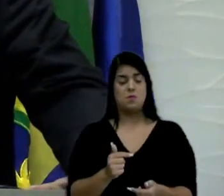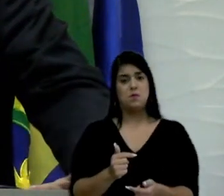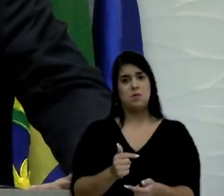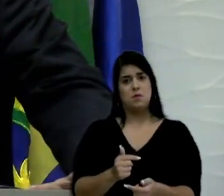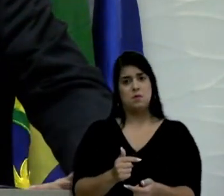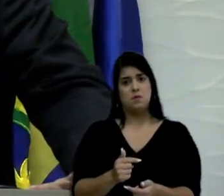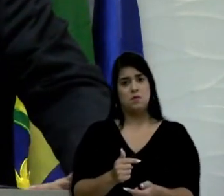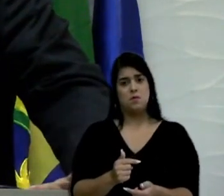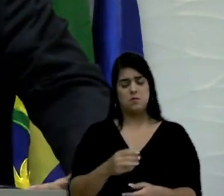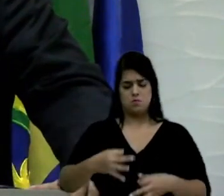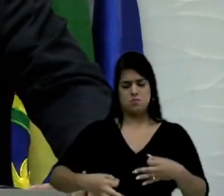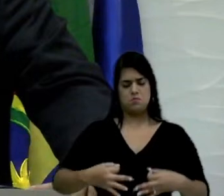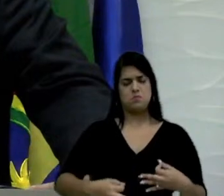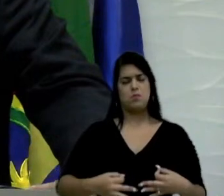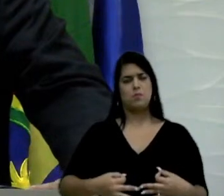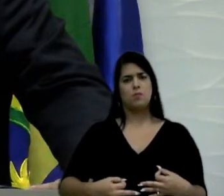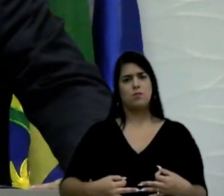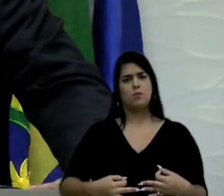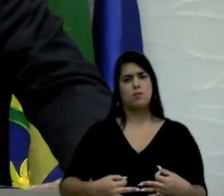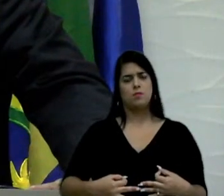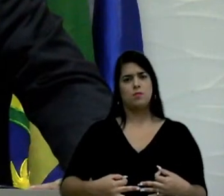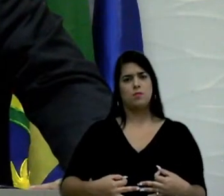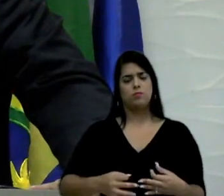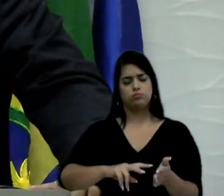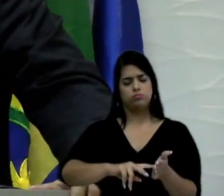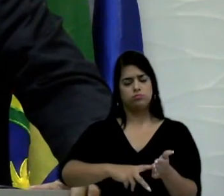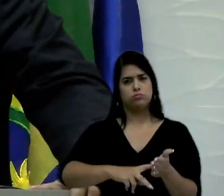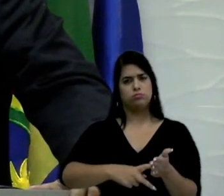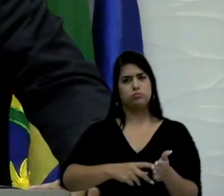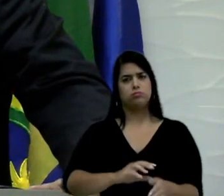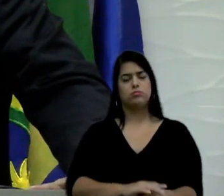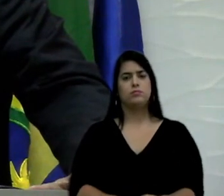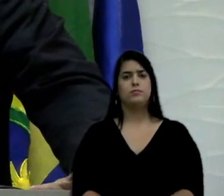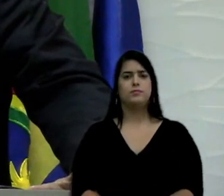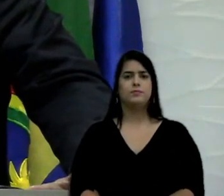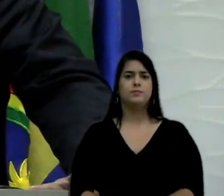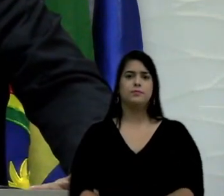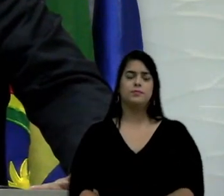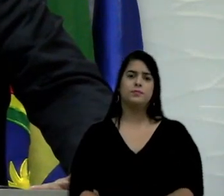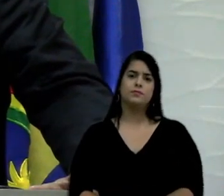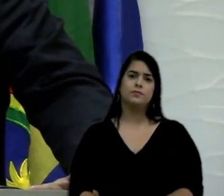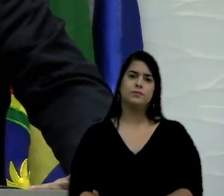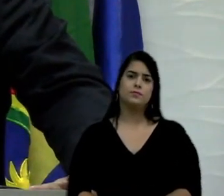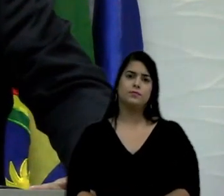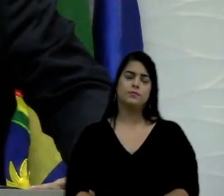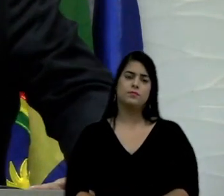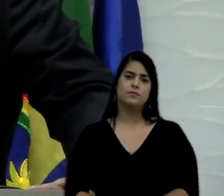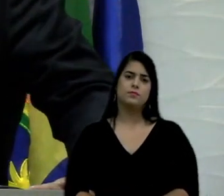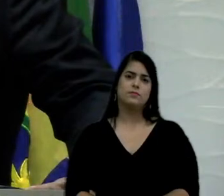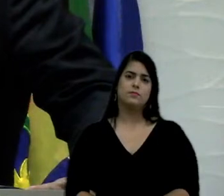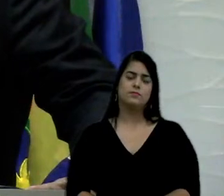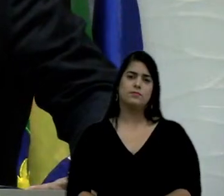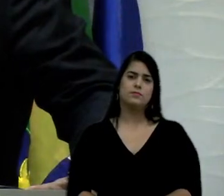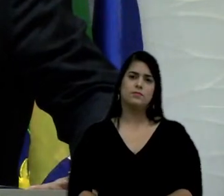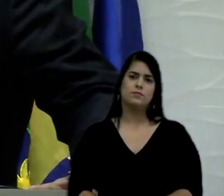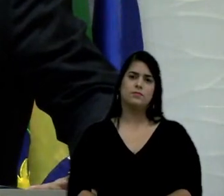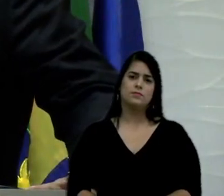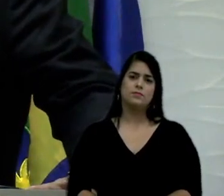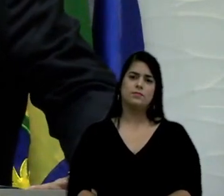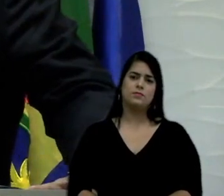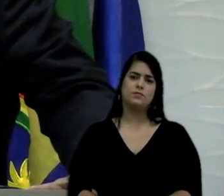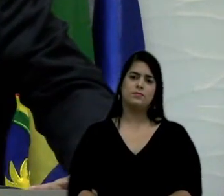na justiça o sindicato que iria mais tempo